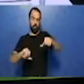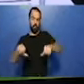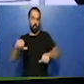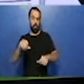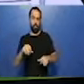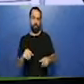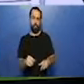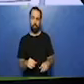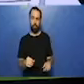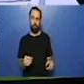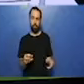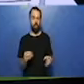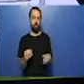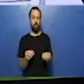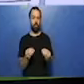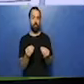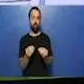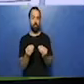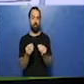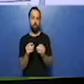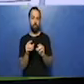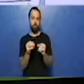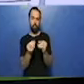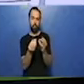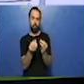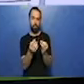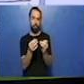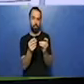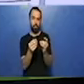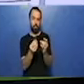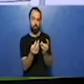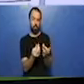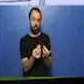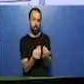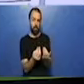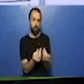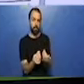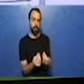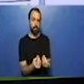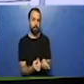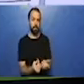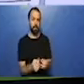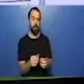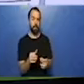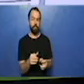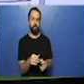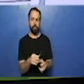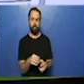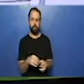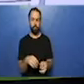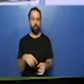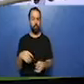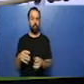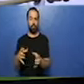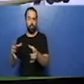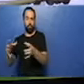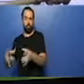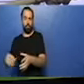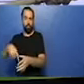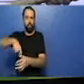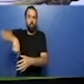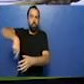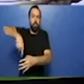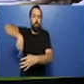fazer com que os flocos, né, sejam formados. Aqui nós temos o tanque misturando essas substâncias e